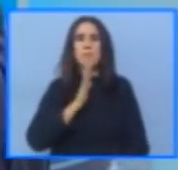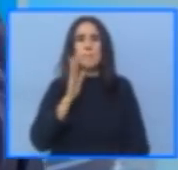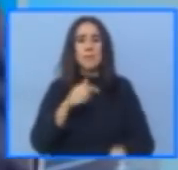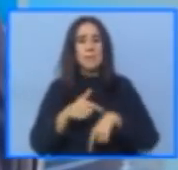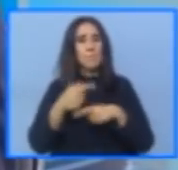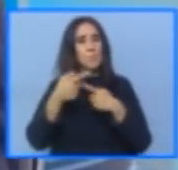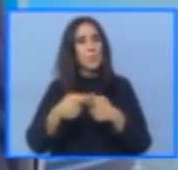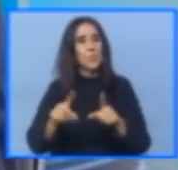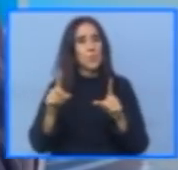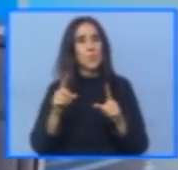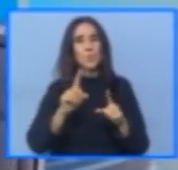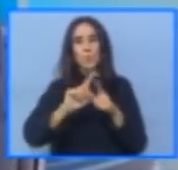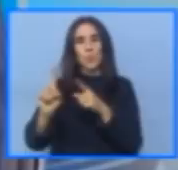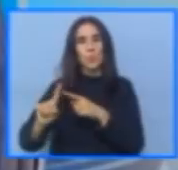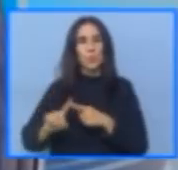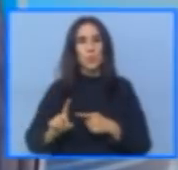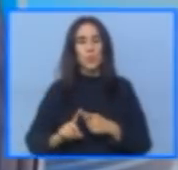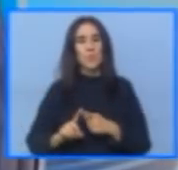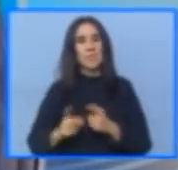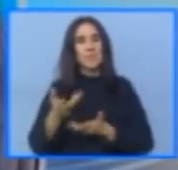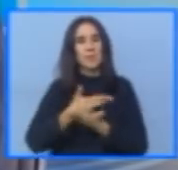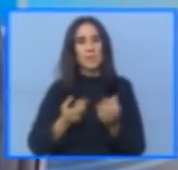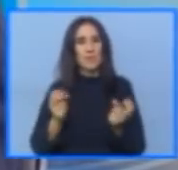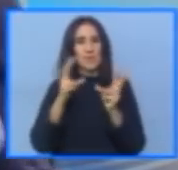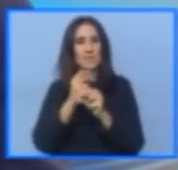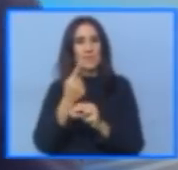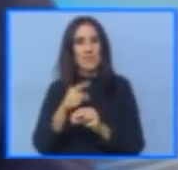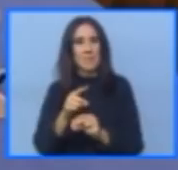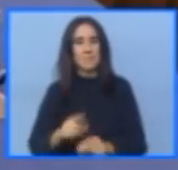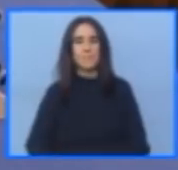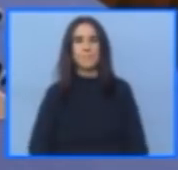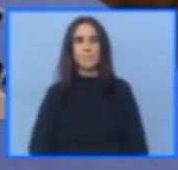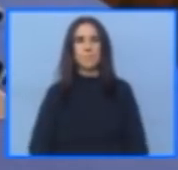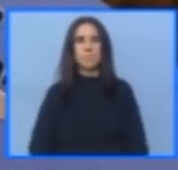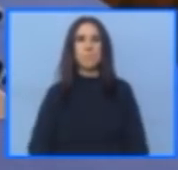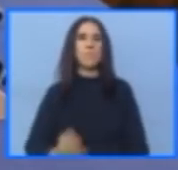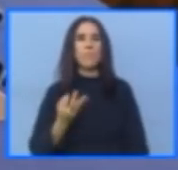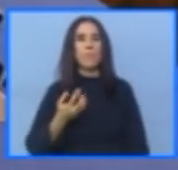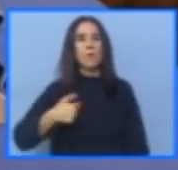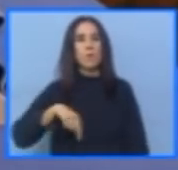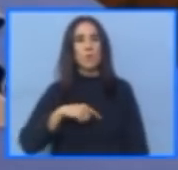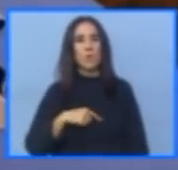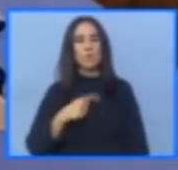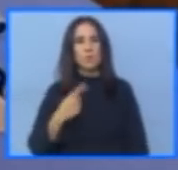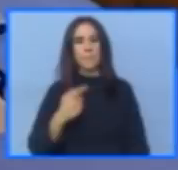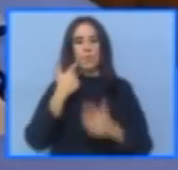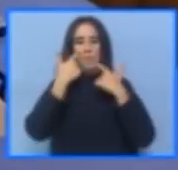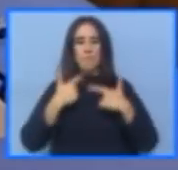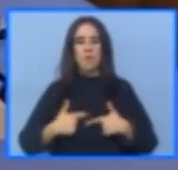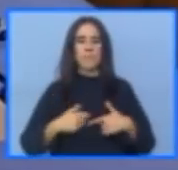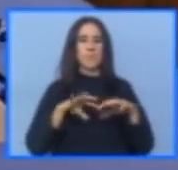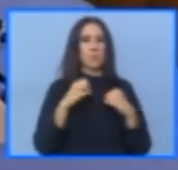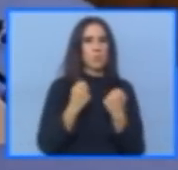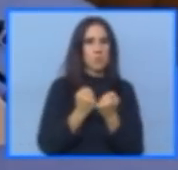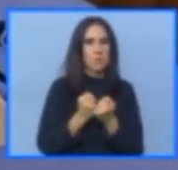tempo diferente de todos os outros, onde ele introduz dinâmicas novas. Nós, de facto, tendo em conta que essa dimensão humana,